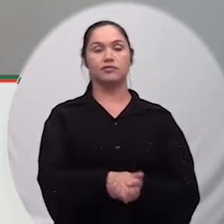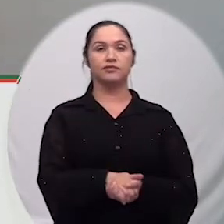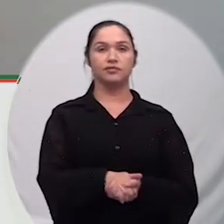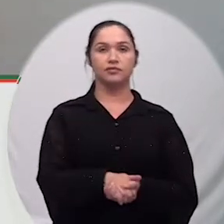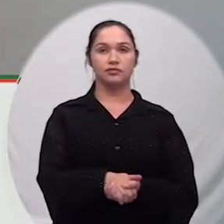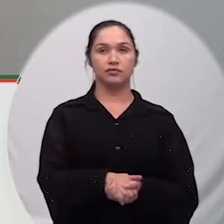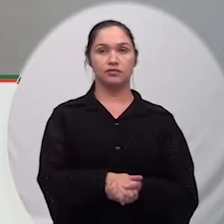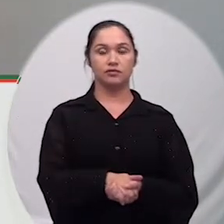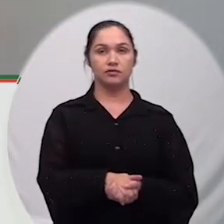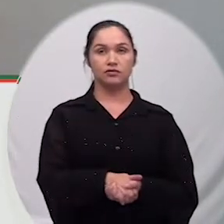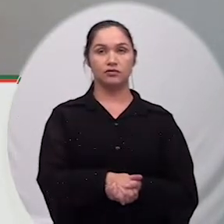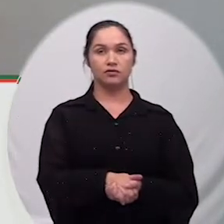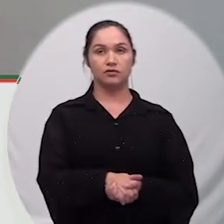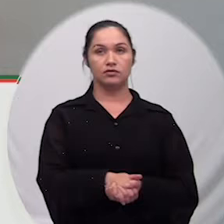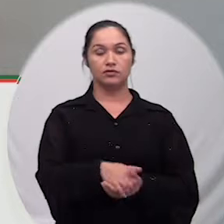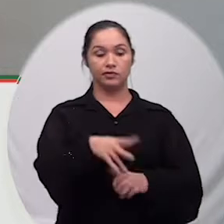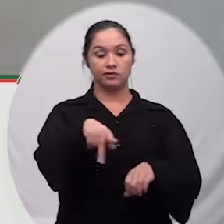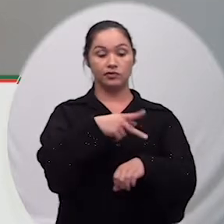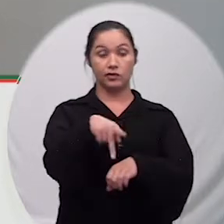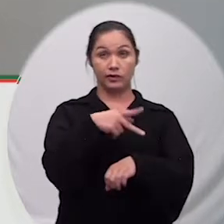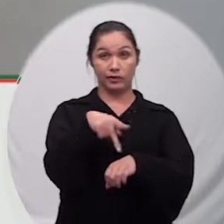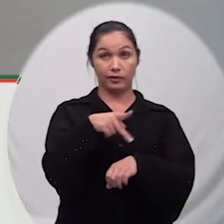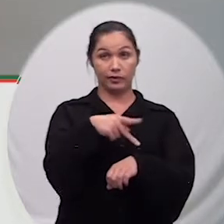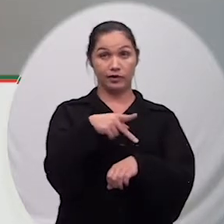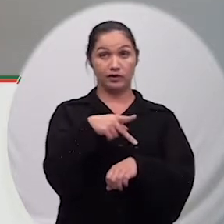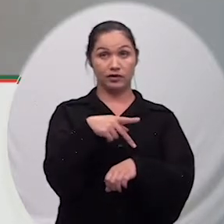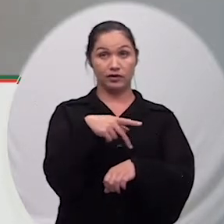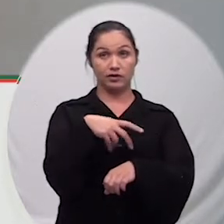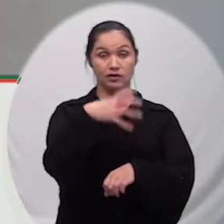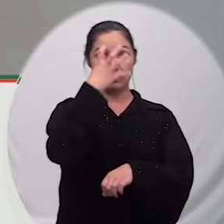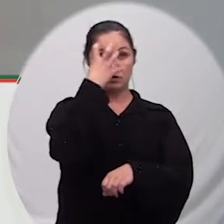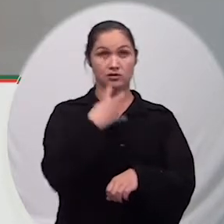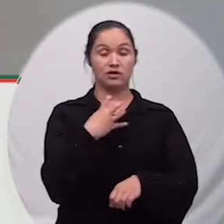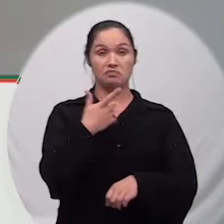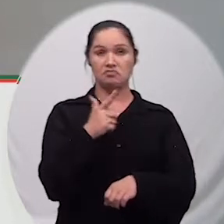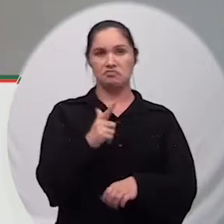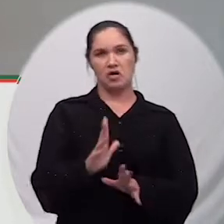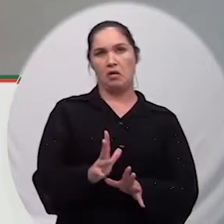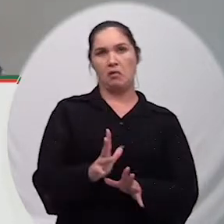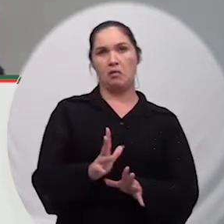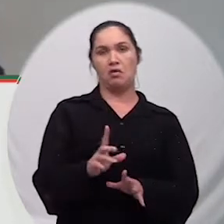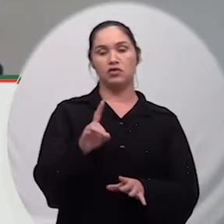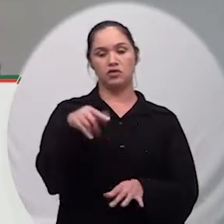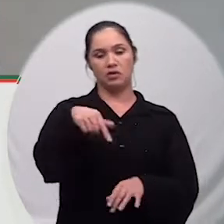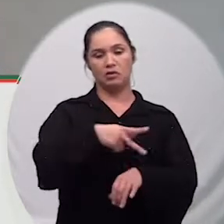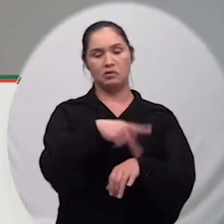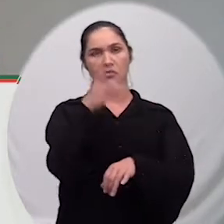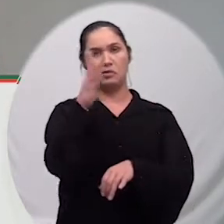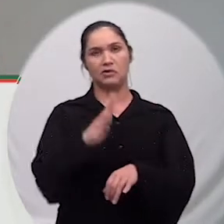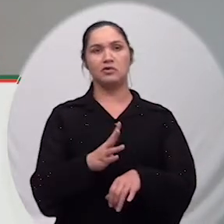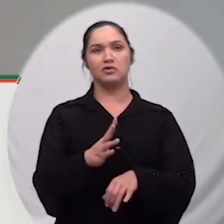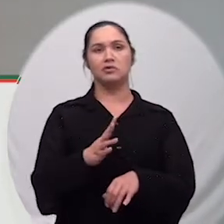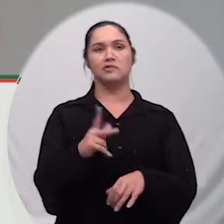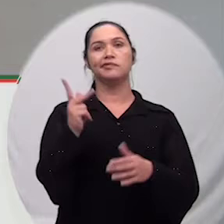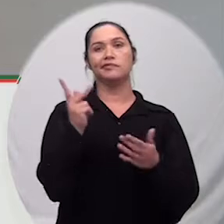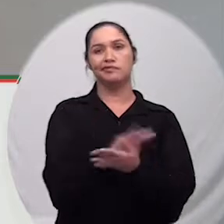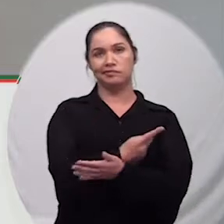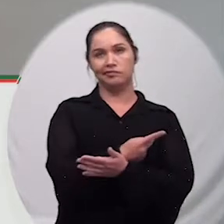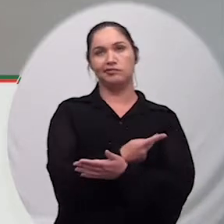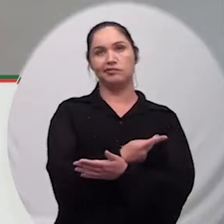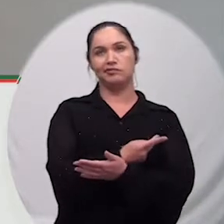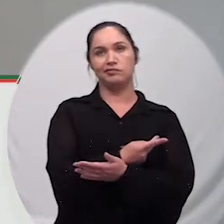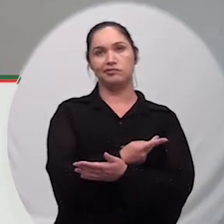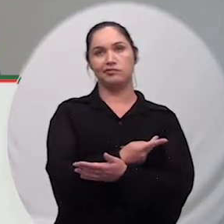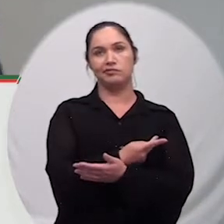né? Isso num país sério já está, não existe, né? Só acontece no Brasil e mais um outro país aparece, né? O